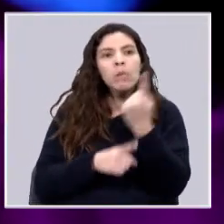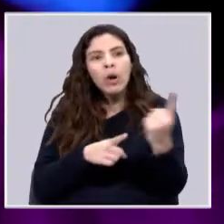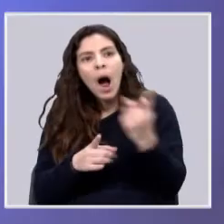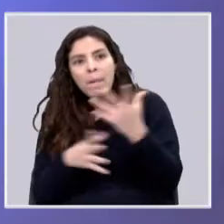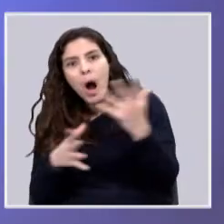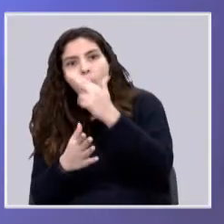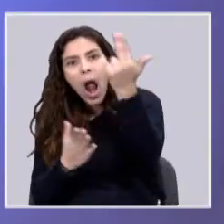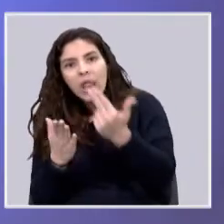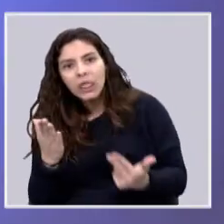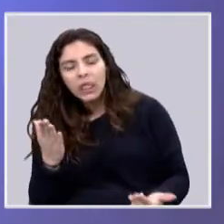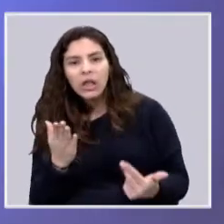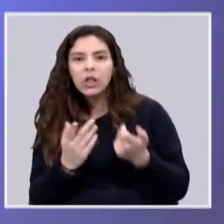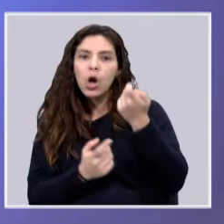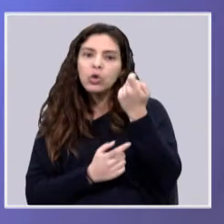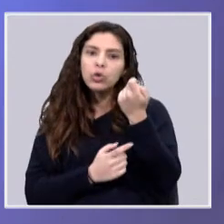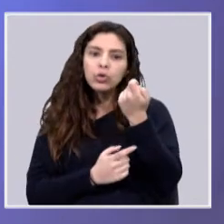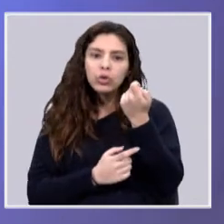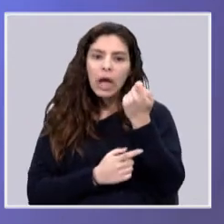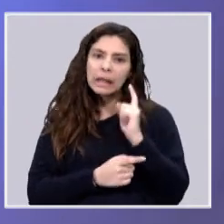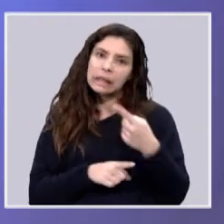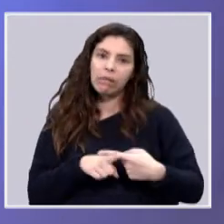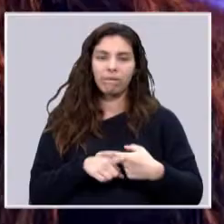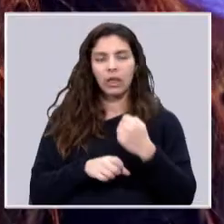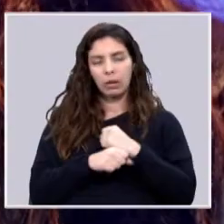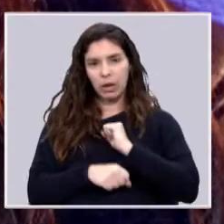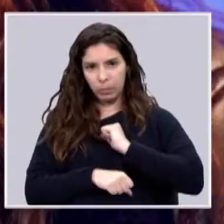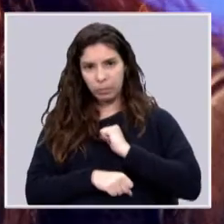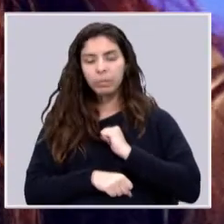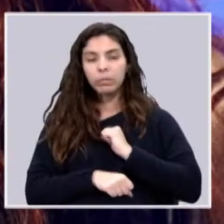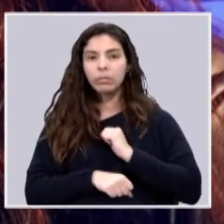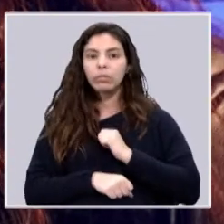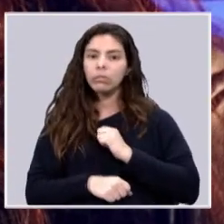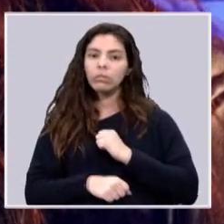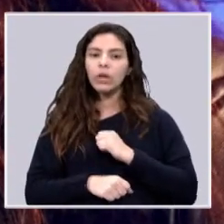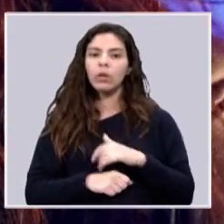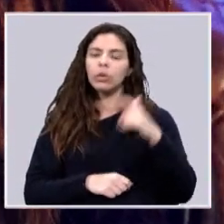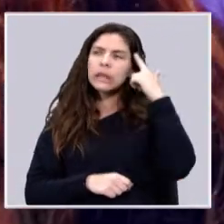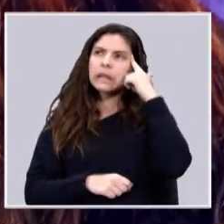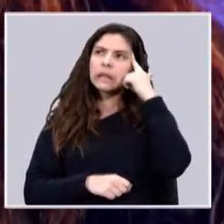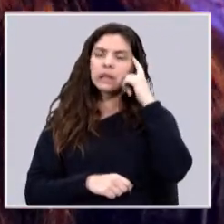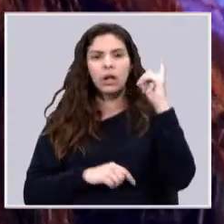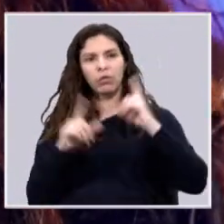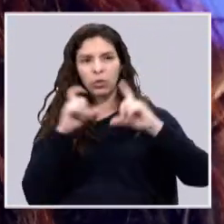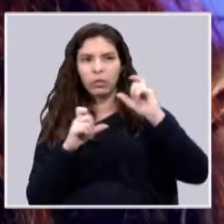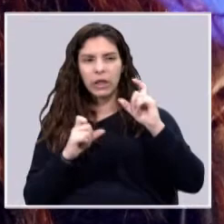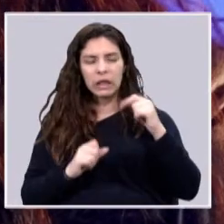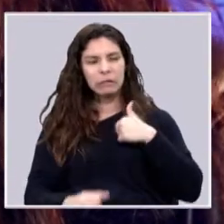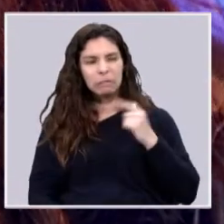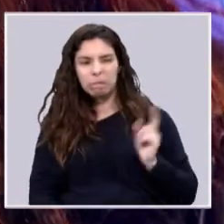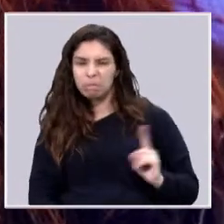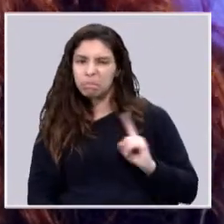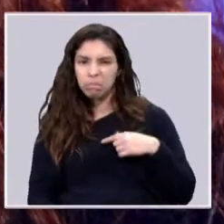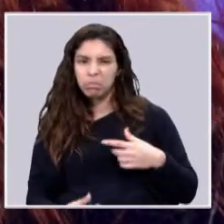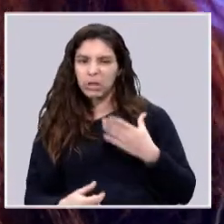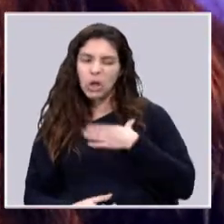por trás, então comecei a pensar que isso seria importante para o meu trabalho. Quando tirámos a fotografia, eu fiquei, ok, isto não está como eu